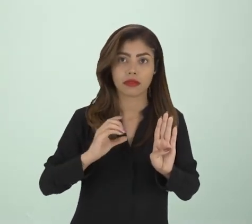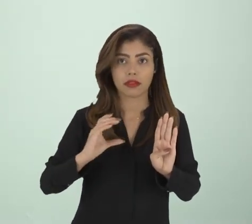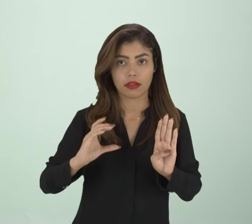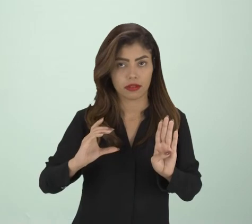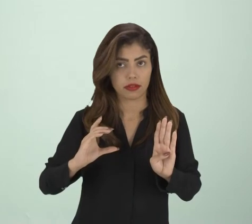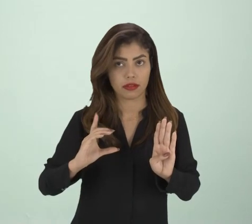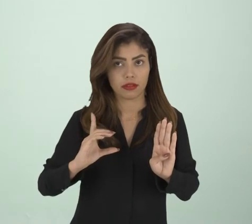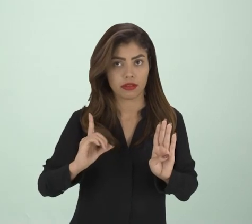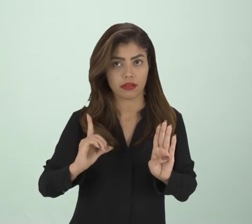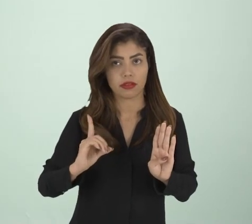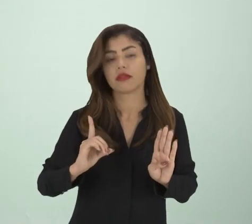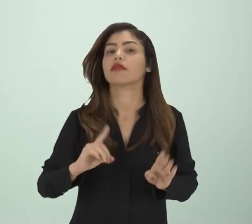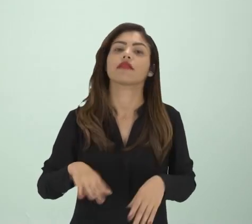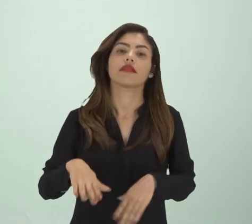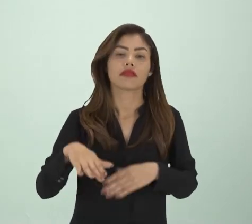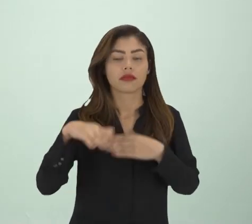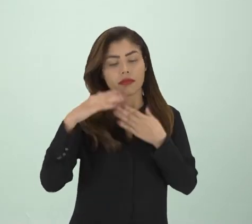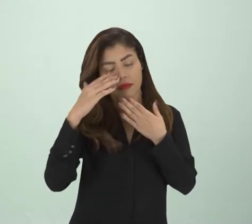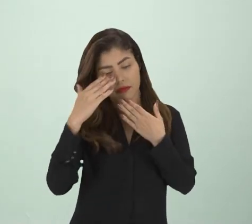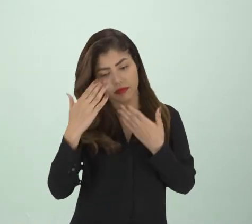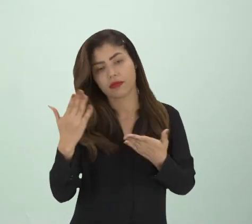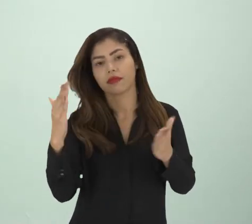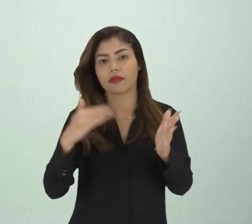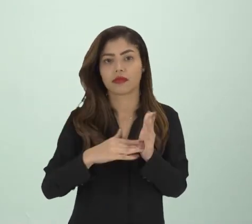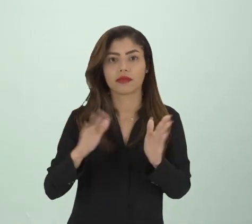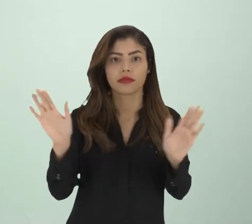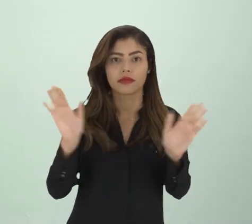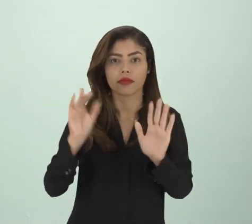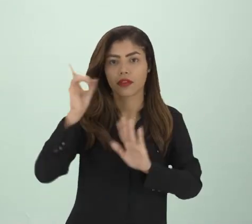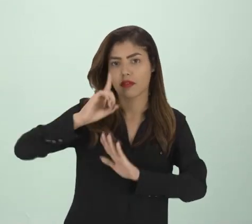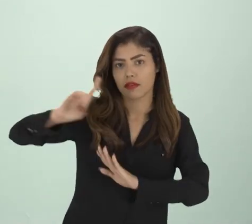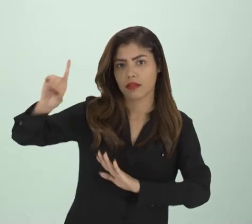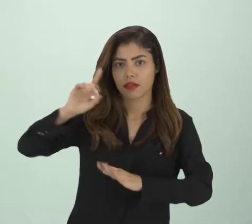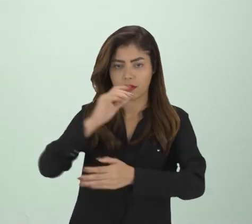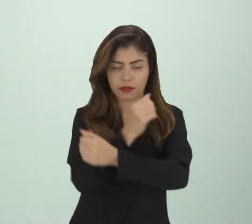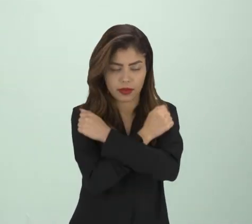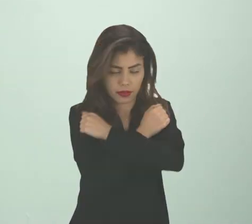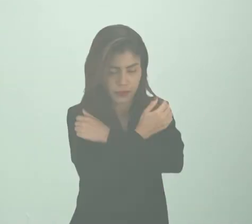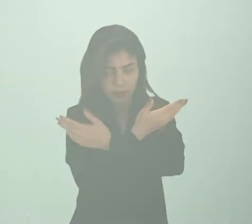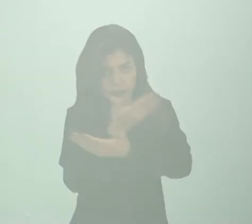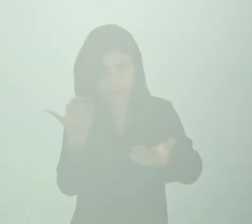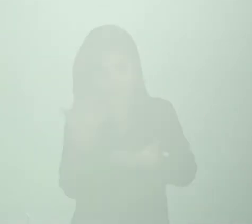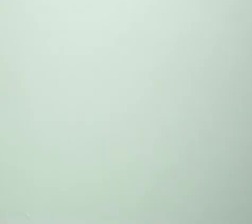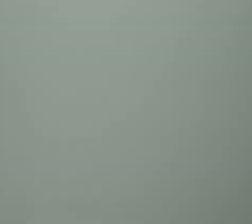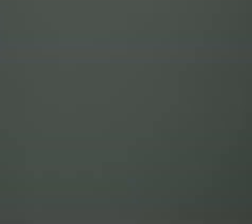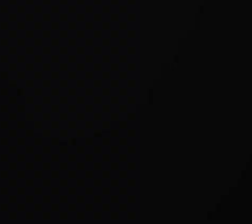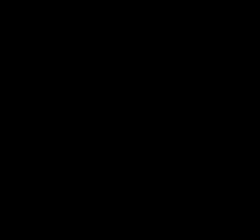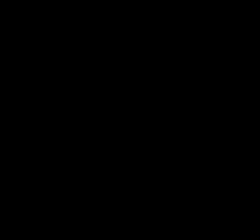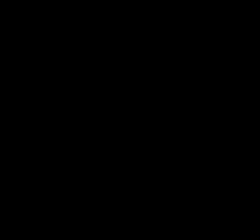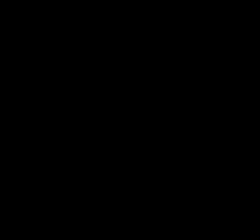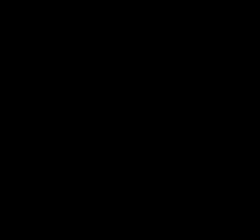conteúdos presentes na plataforma Eduque. Vamos ficando por aqui. Até logo, fique com Deus. Um abraço.